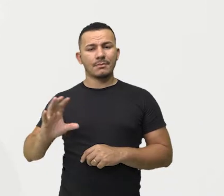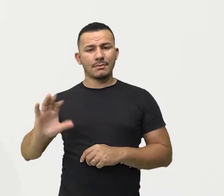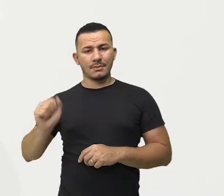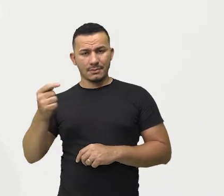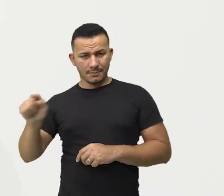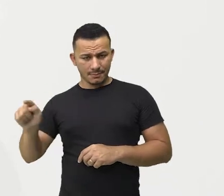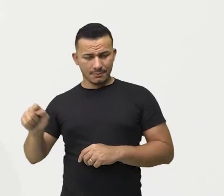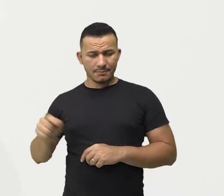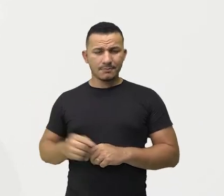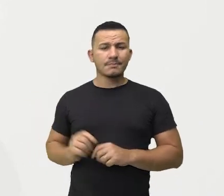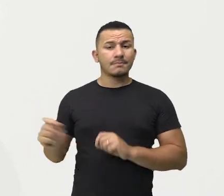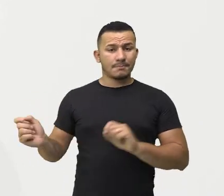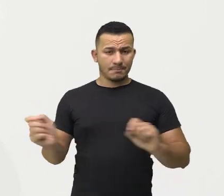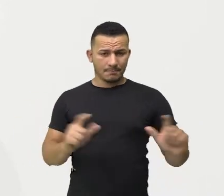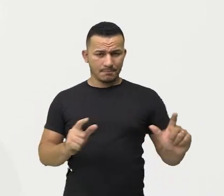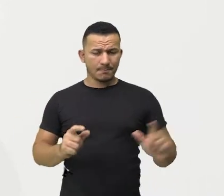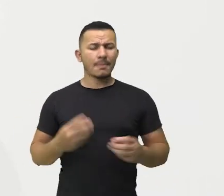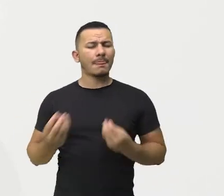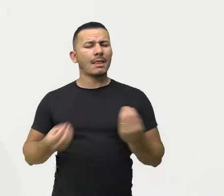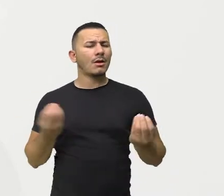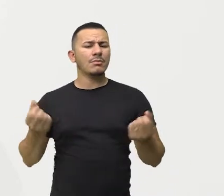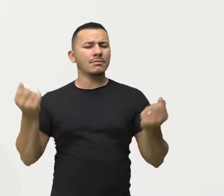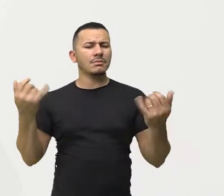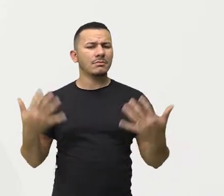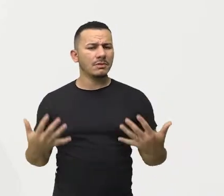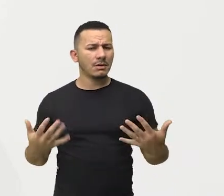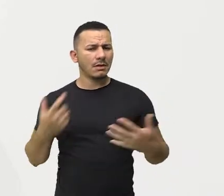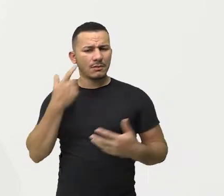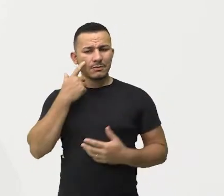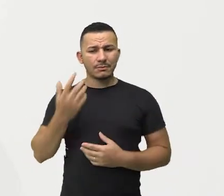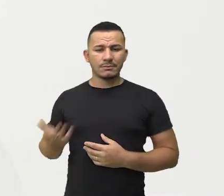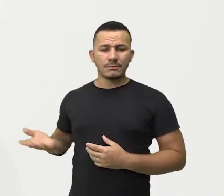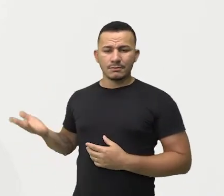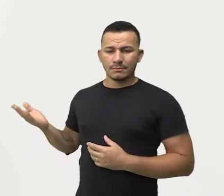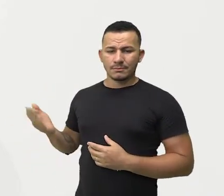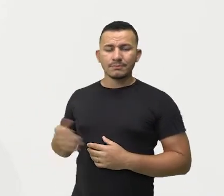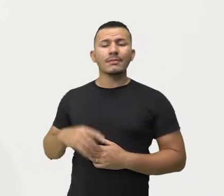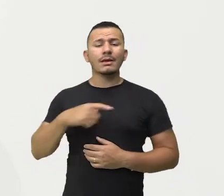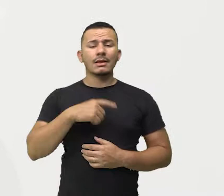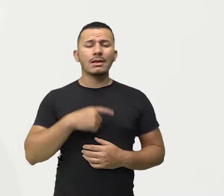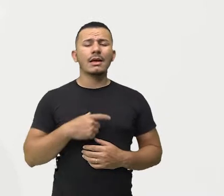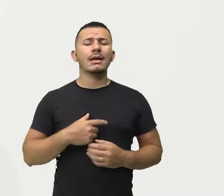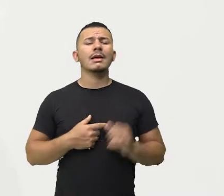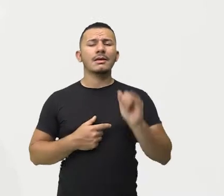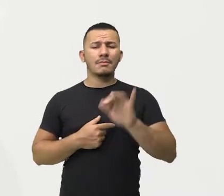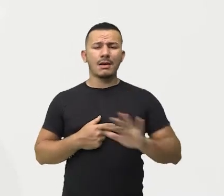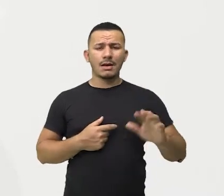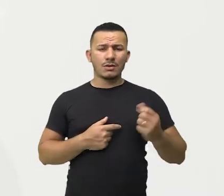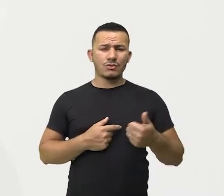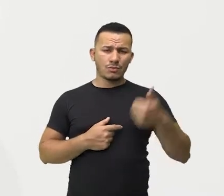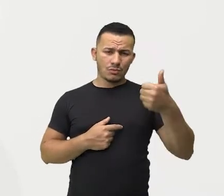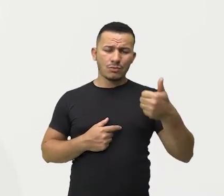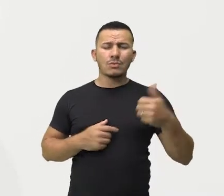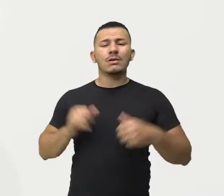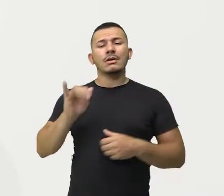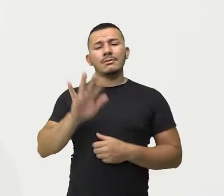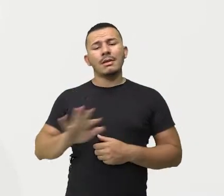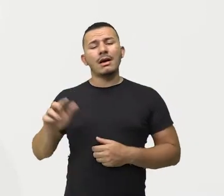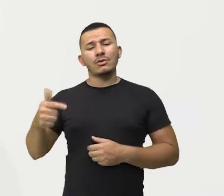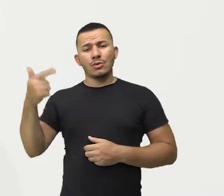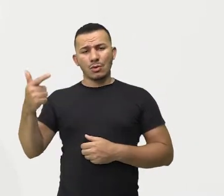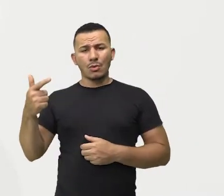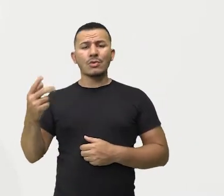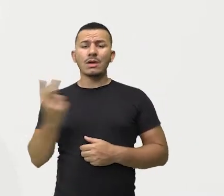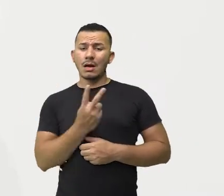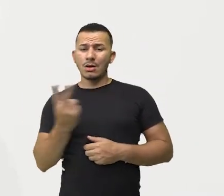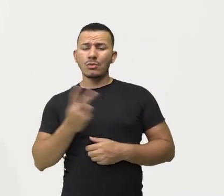Então, continuando, qual a explicação que está a seguir agora? Note que as duas imagens podem ser sobrepostas, como eu falei,